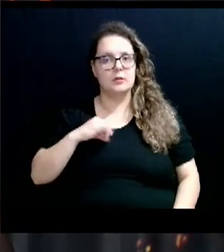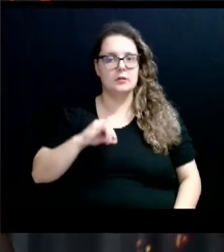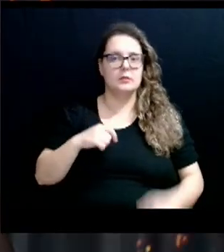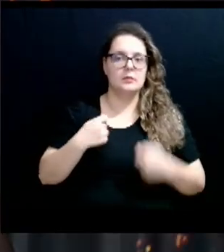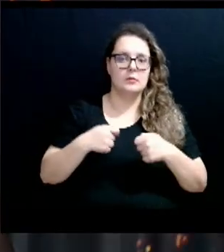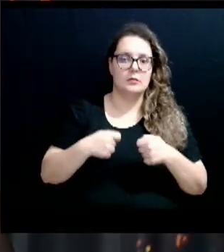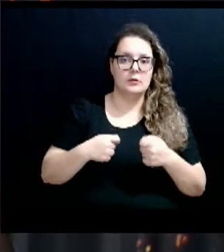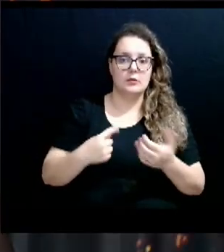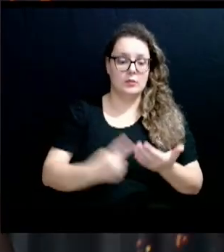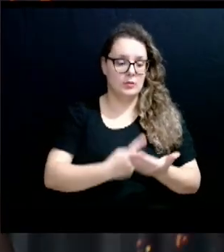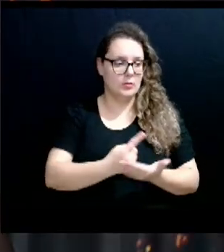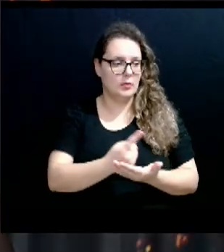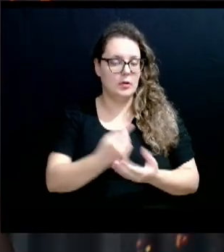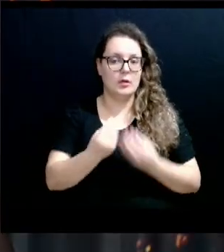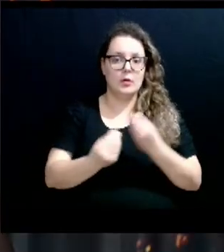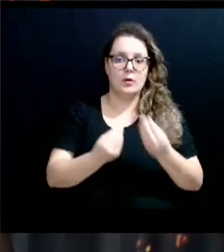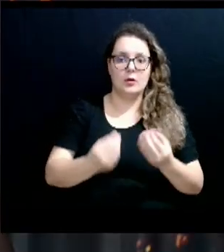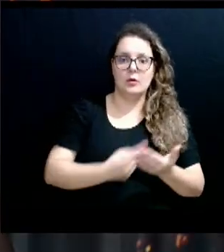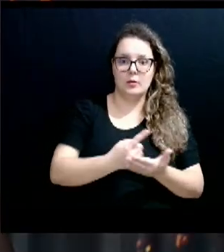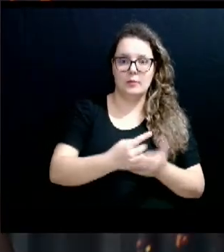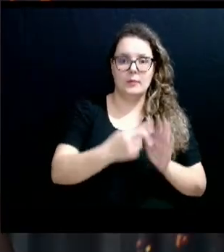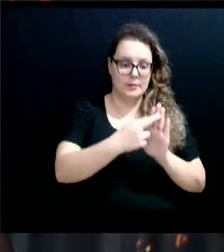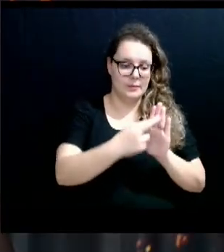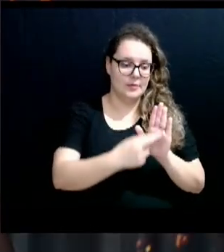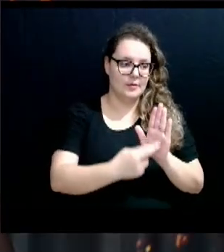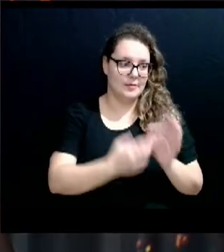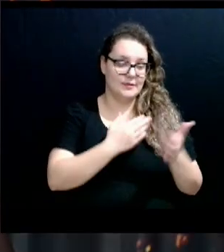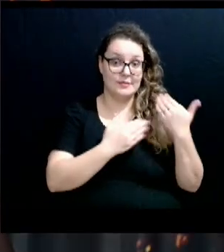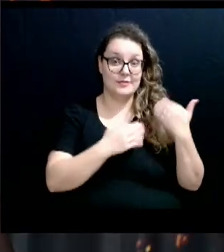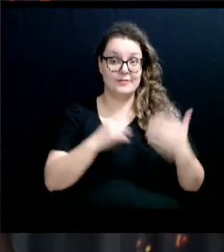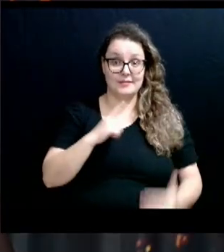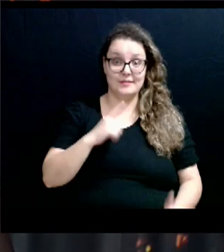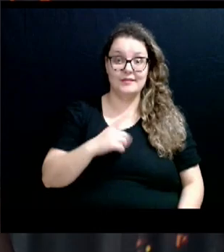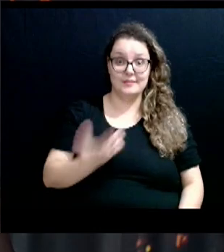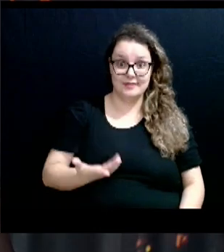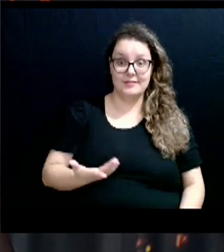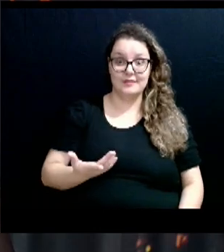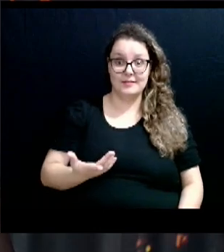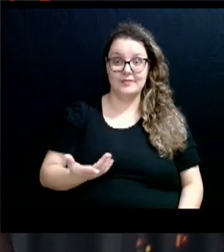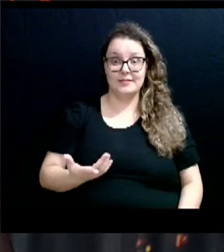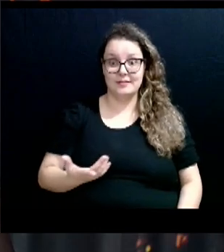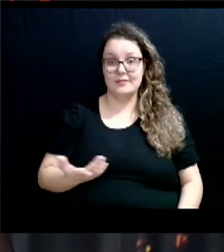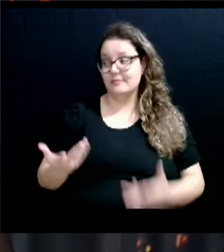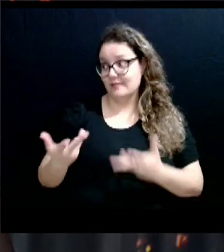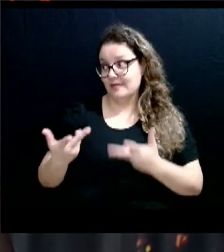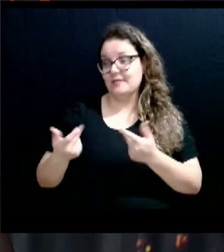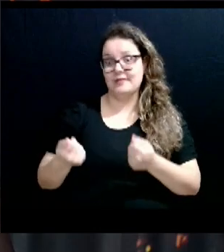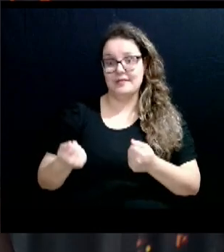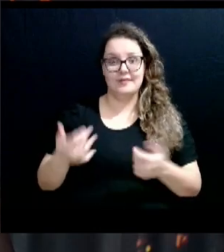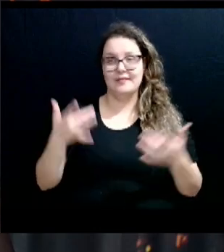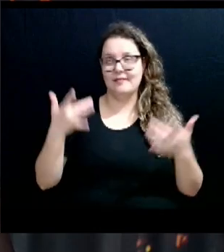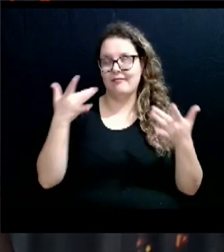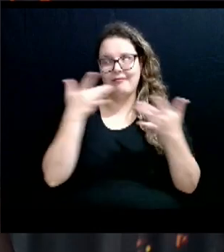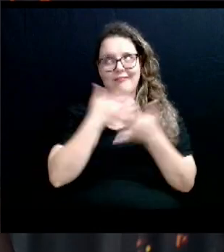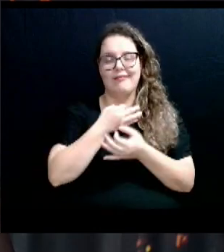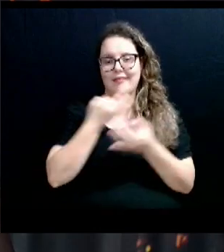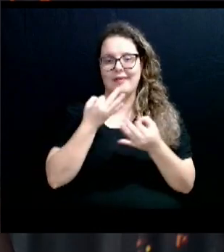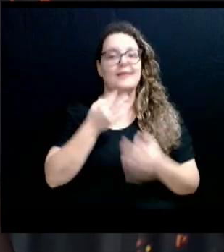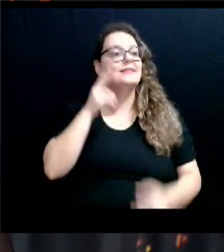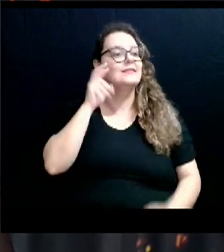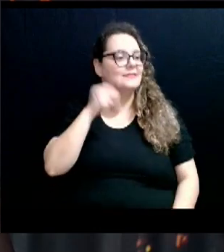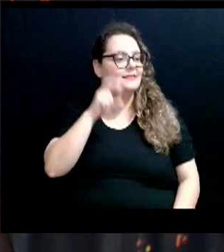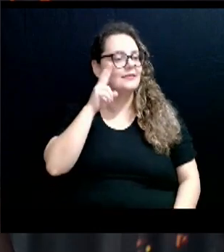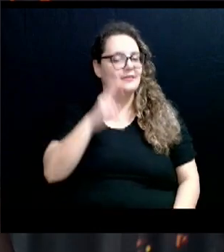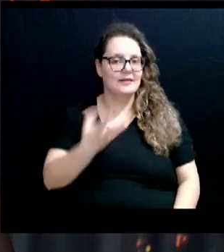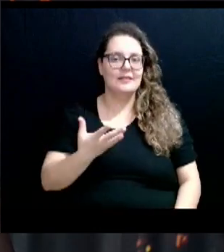como era o caderno de receita, né? Que existia antigamente. Maravilhoso, né? Uma delícia. Olhava ali. É mais ou menos